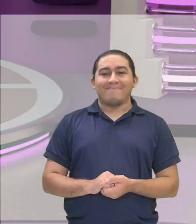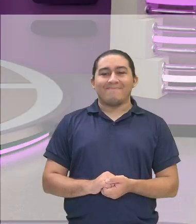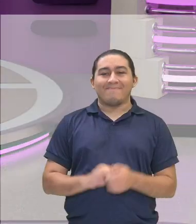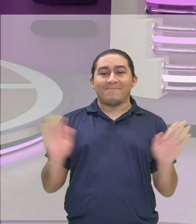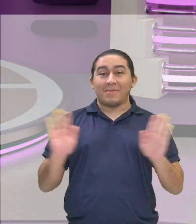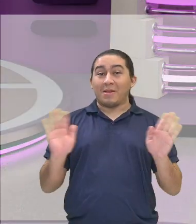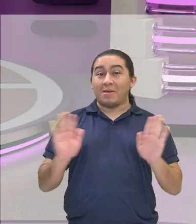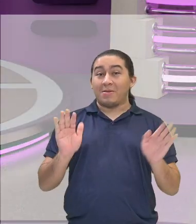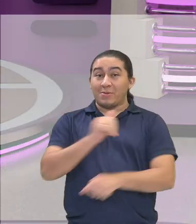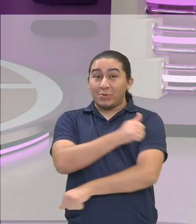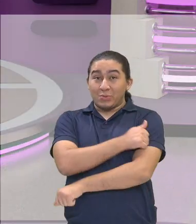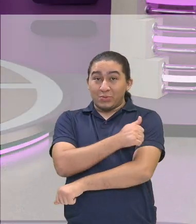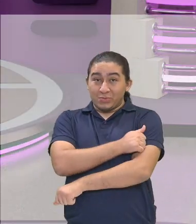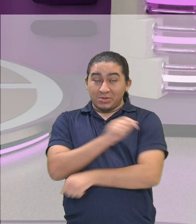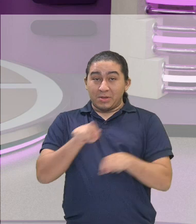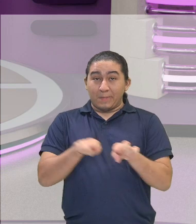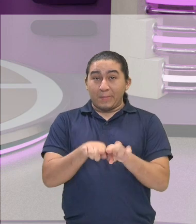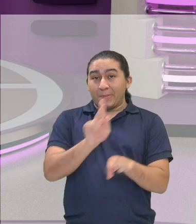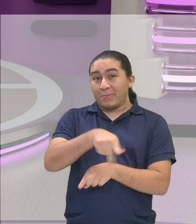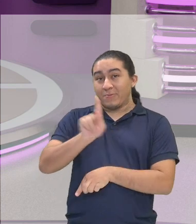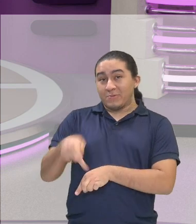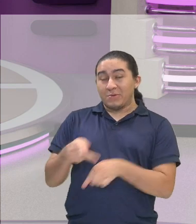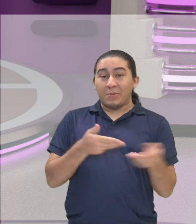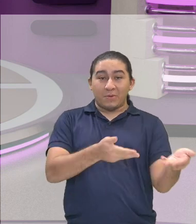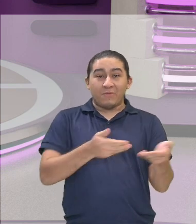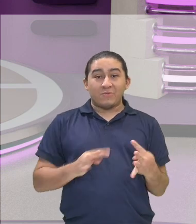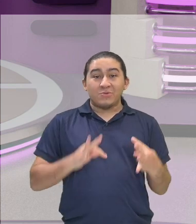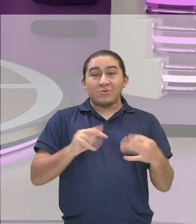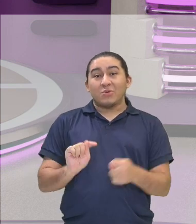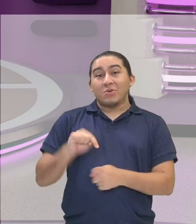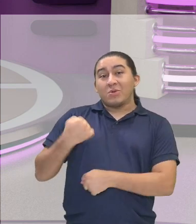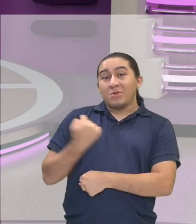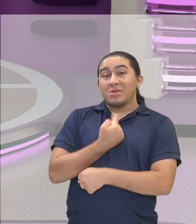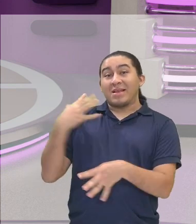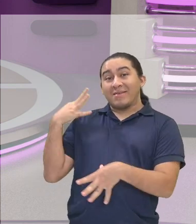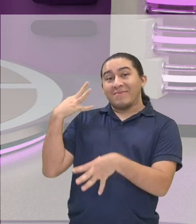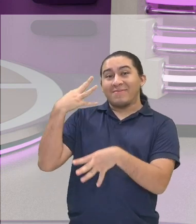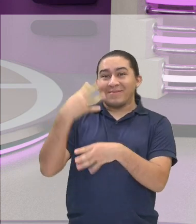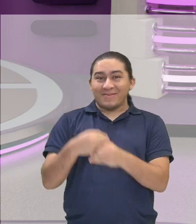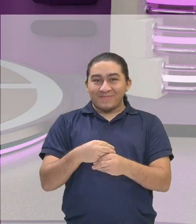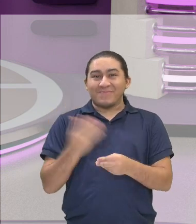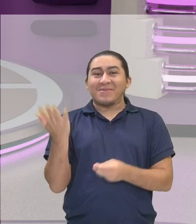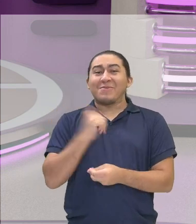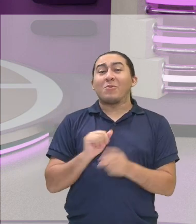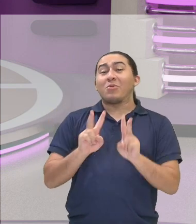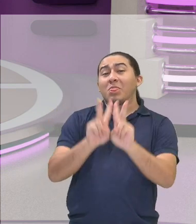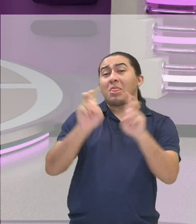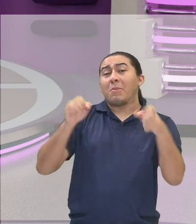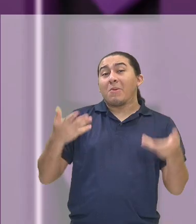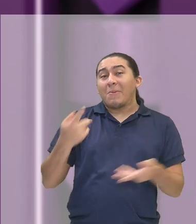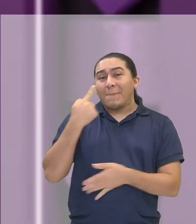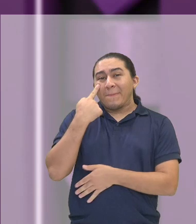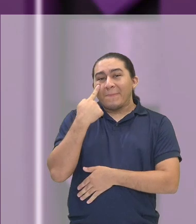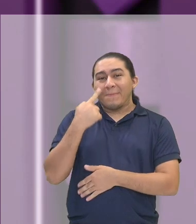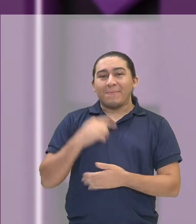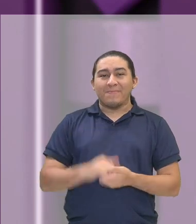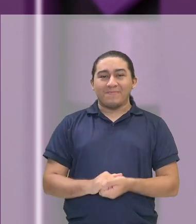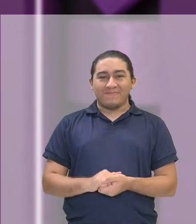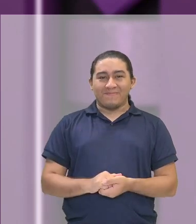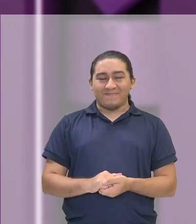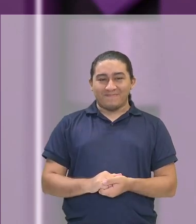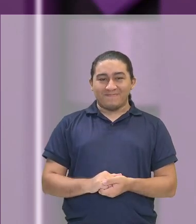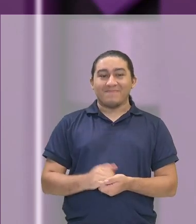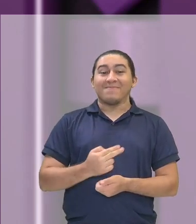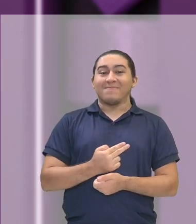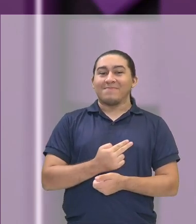Olá, queridos alunos e professores, sejam bem-vindos à nossa revisão. Vamos verificar então o que temos? Eu estarei aqui